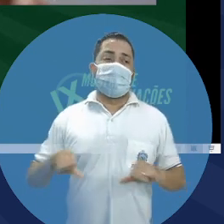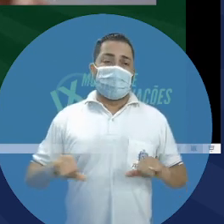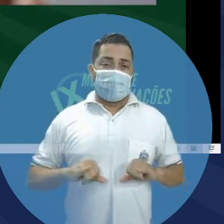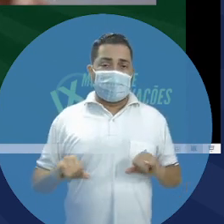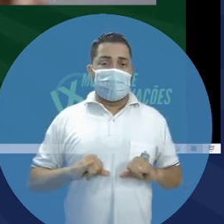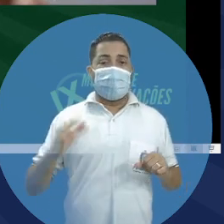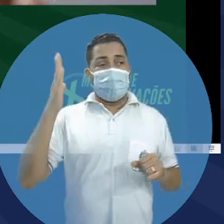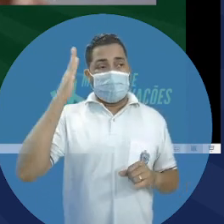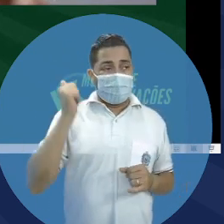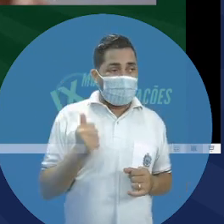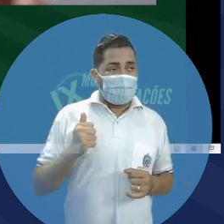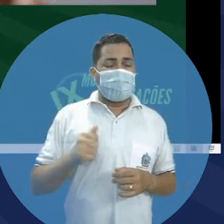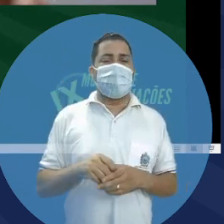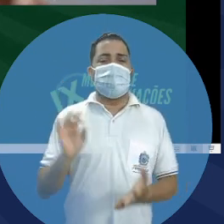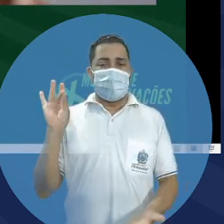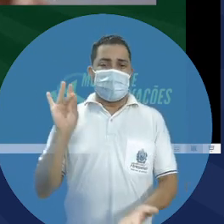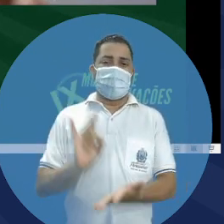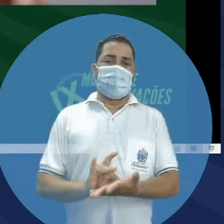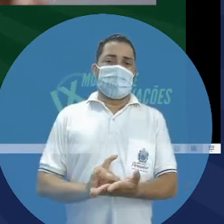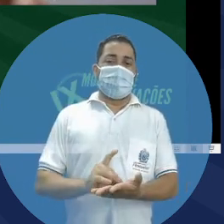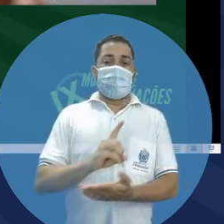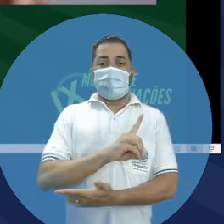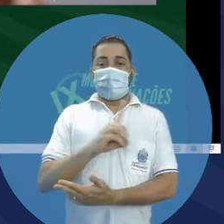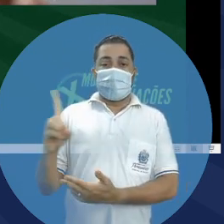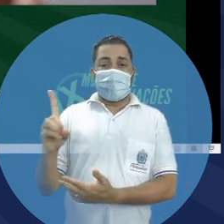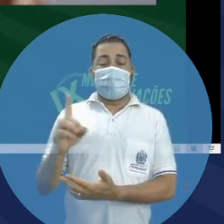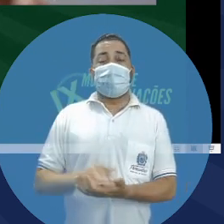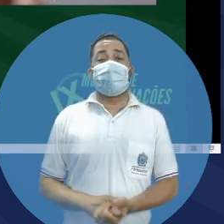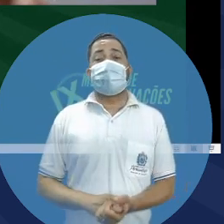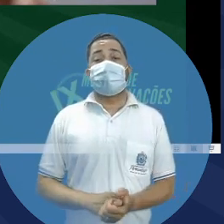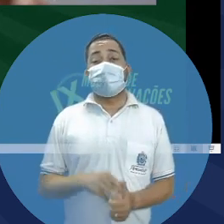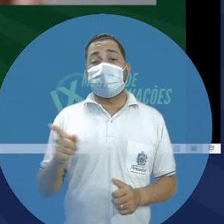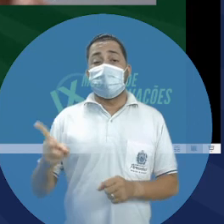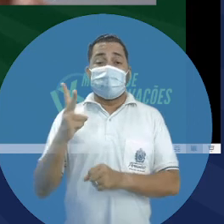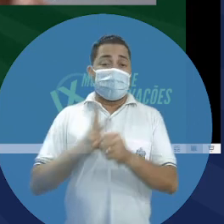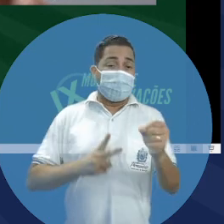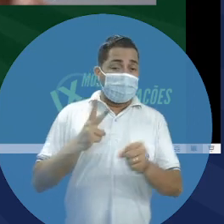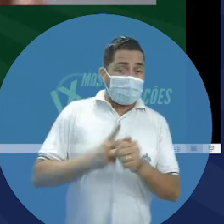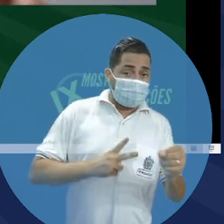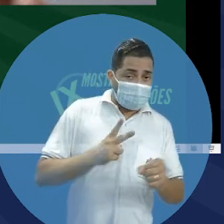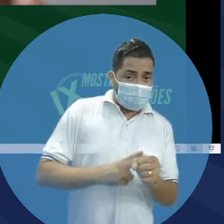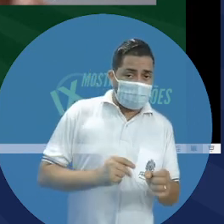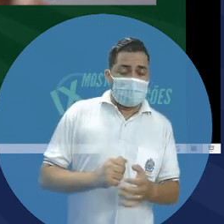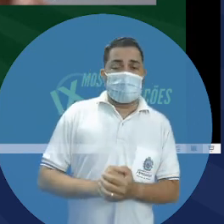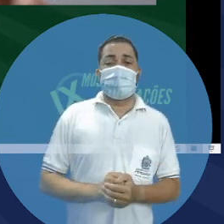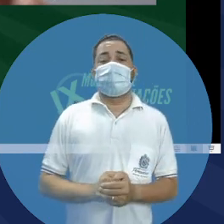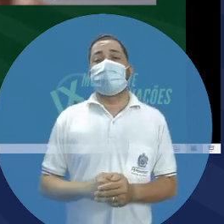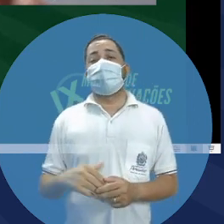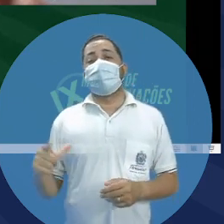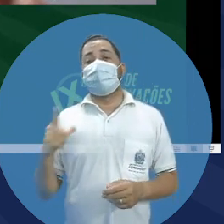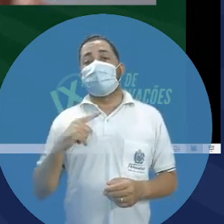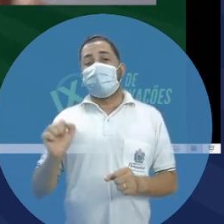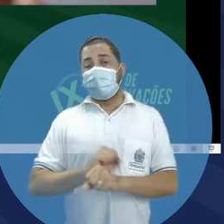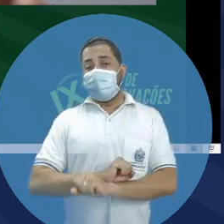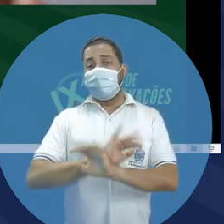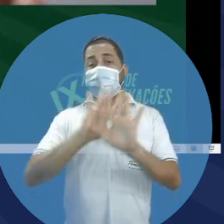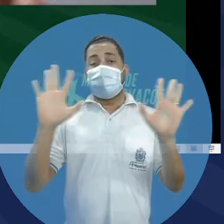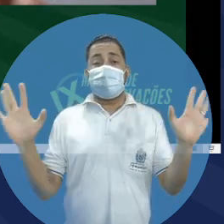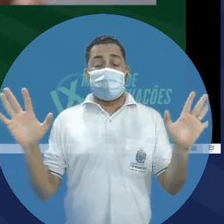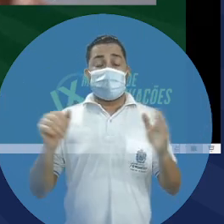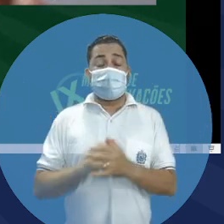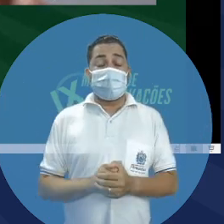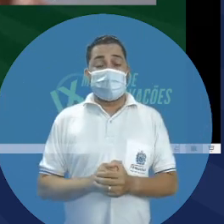bem evidente nos dias atuais. Essa violência ela é muito evidente, ela é muito clara,